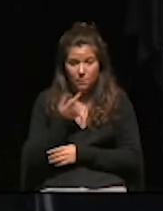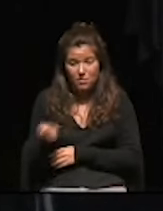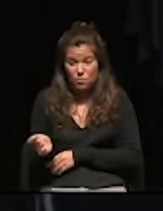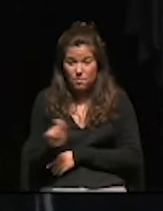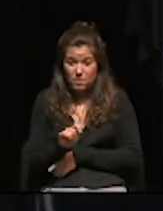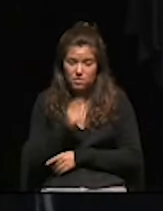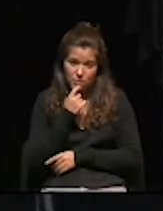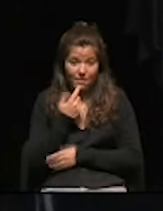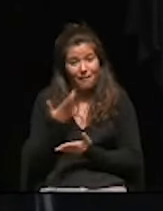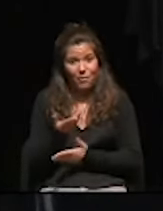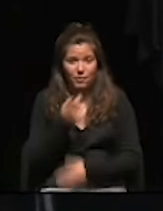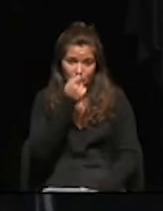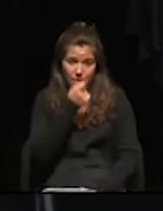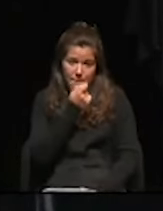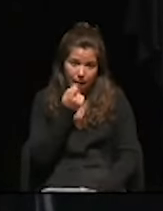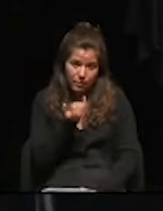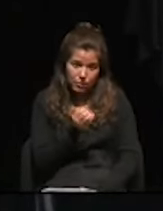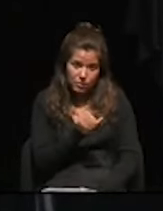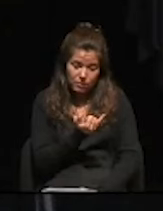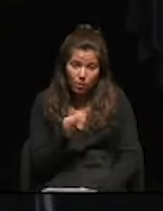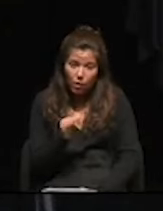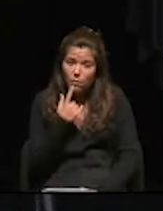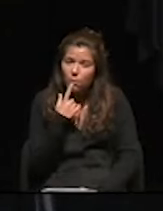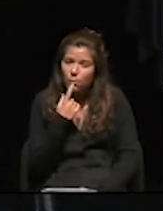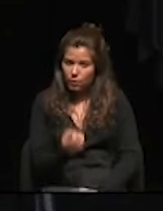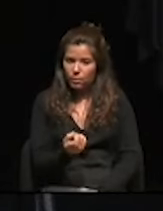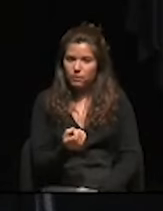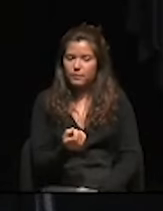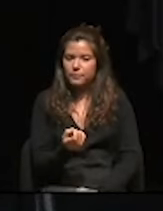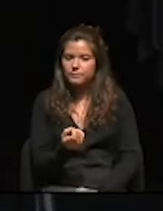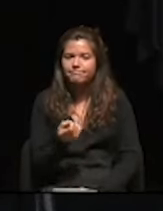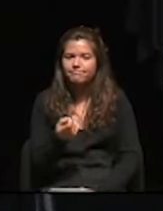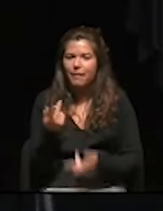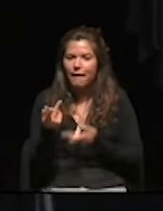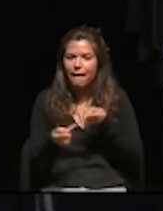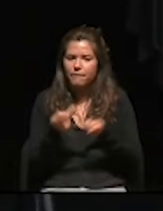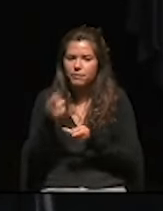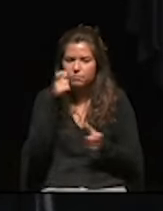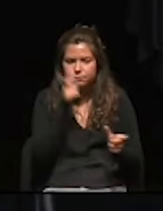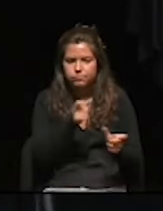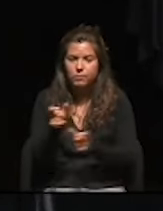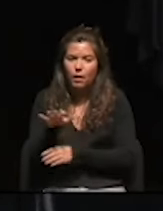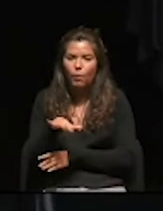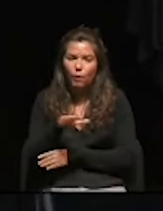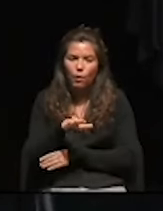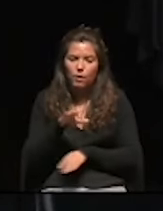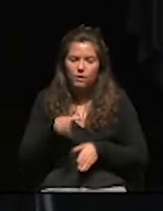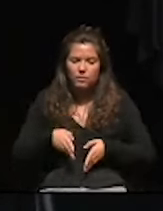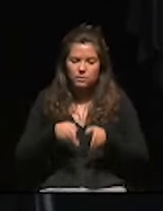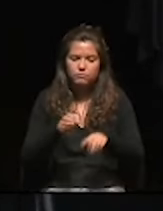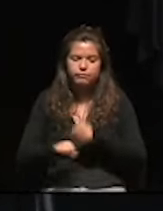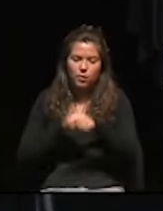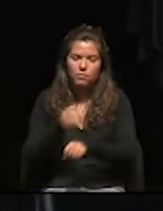abril. Estamos em maio de 2024, portanto, perguntamos: onde está a auditoria? O que diz sobre a anterior